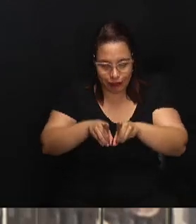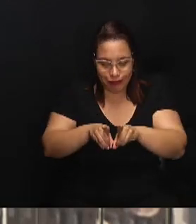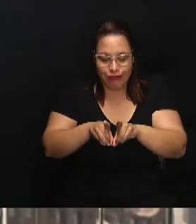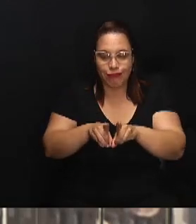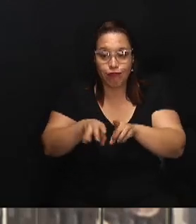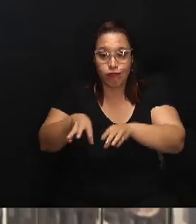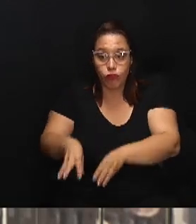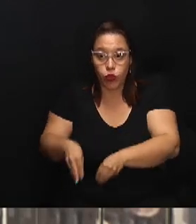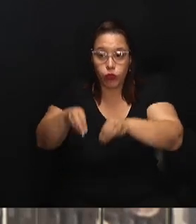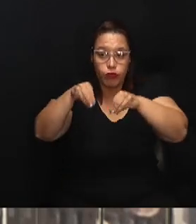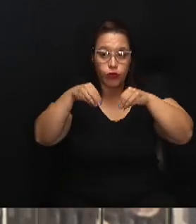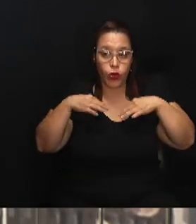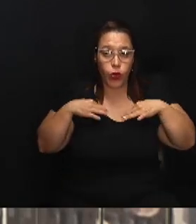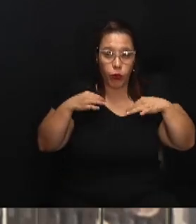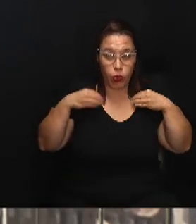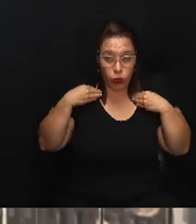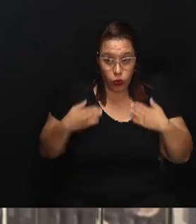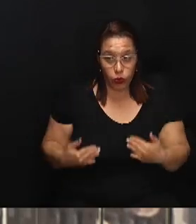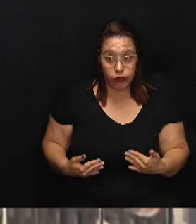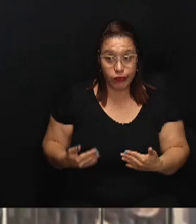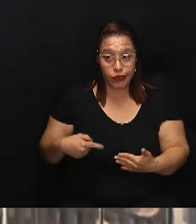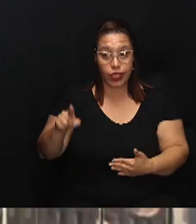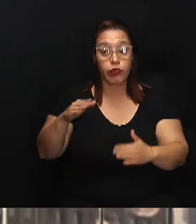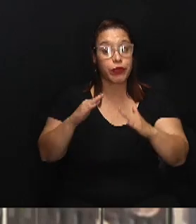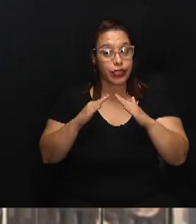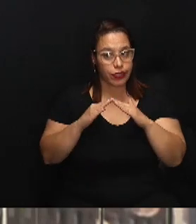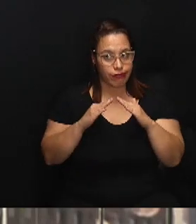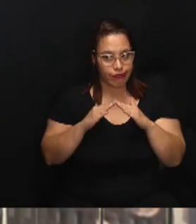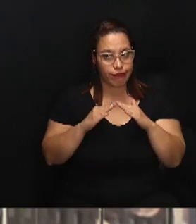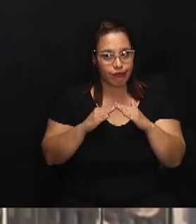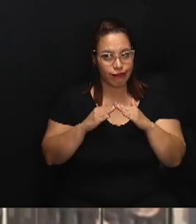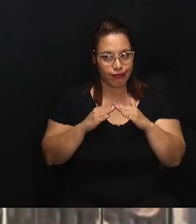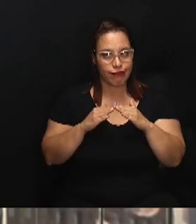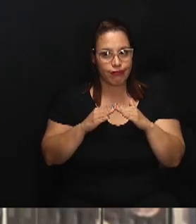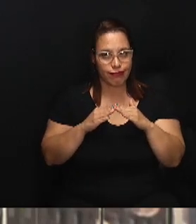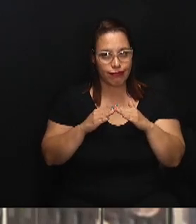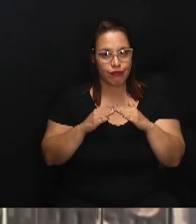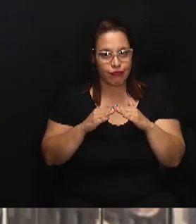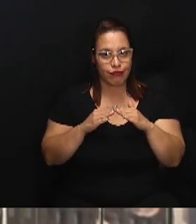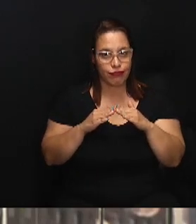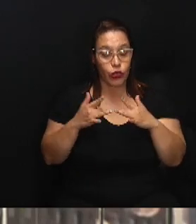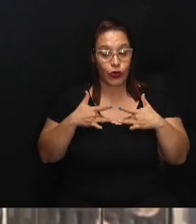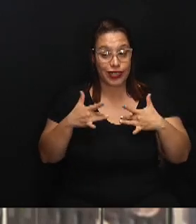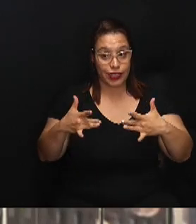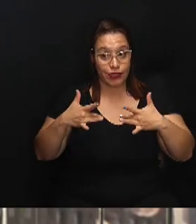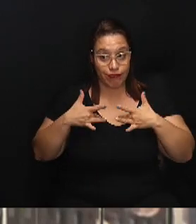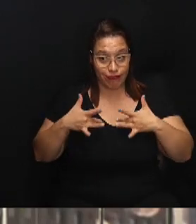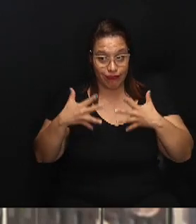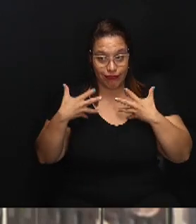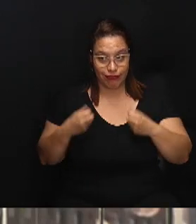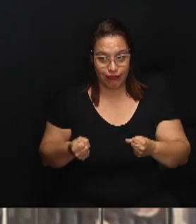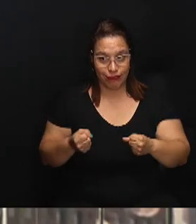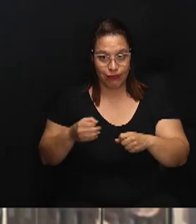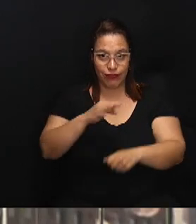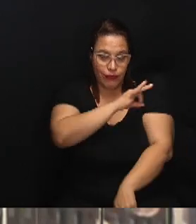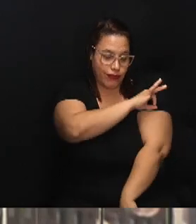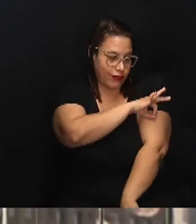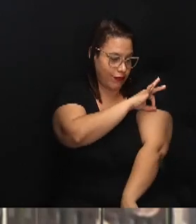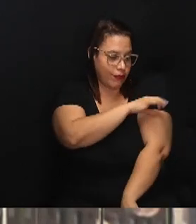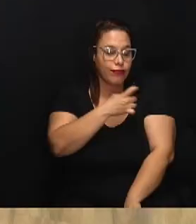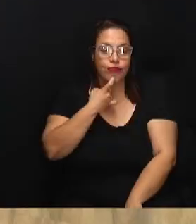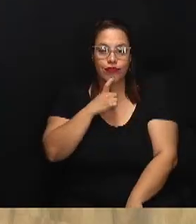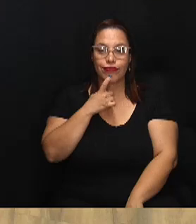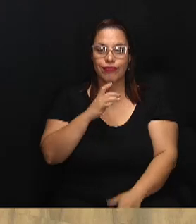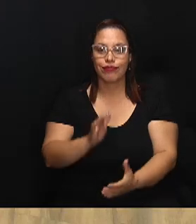pegar ali, experimentar e levar para casa uma roupa aí que vem dessas doações recebidas pela Prefeitura de